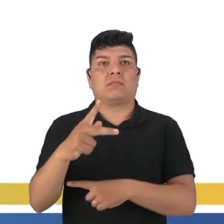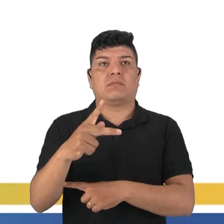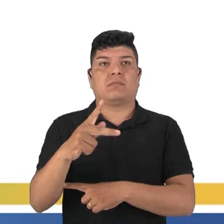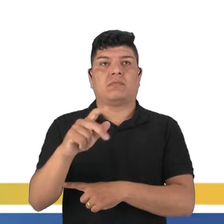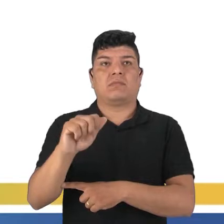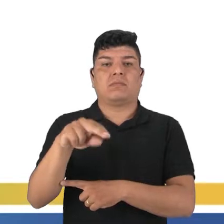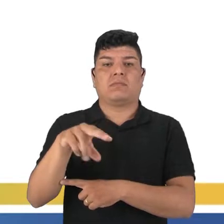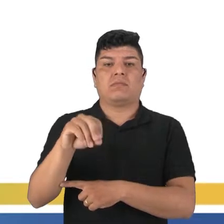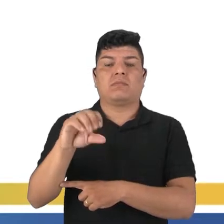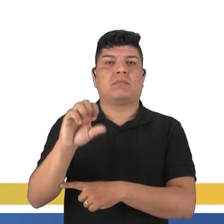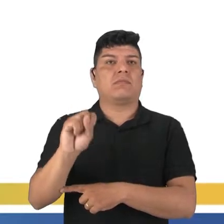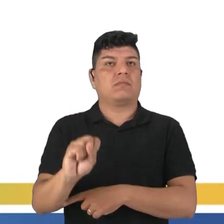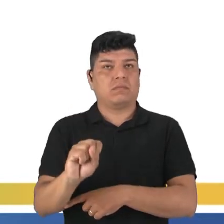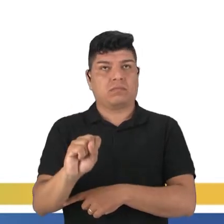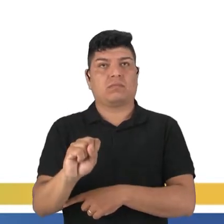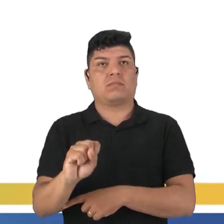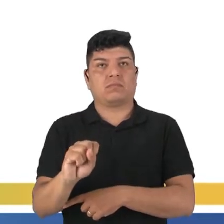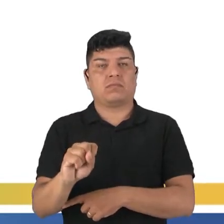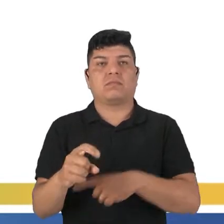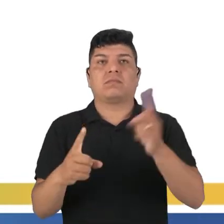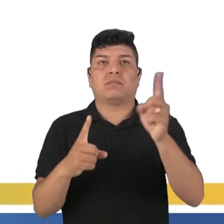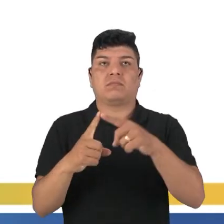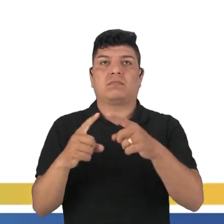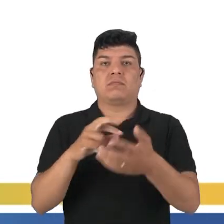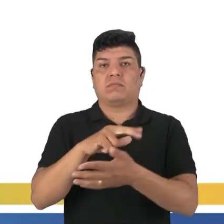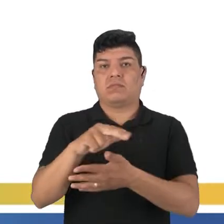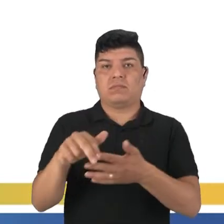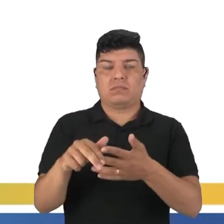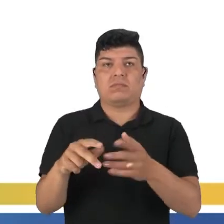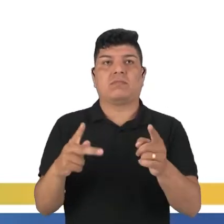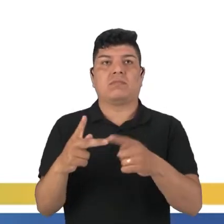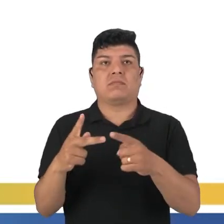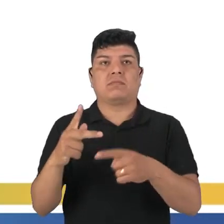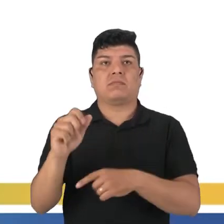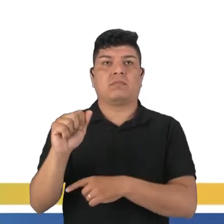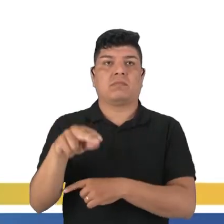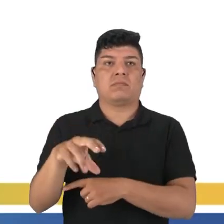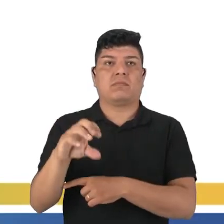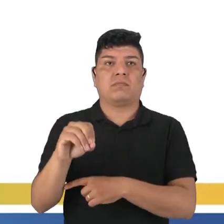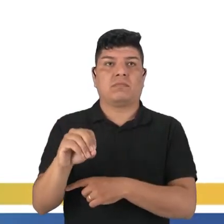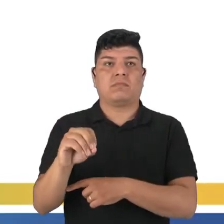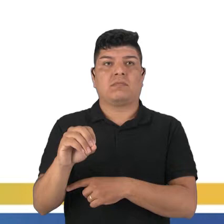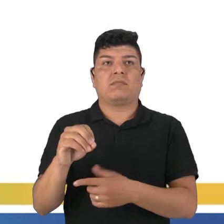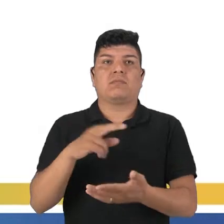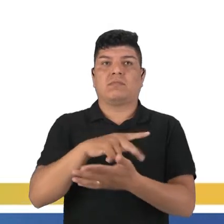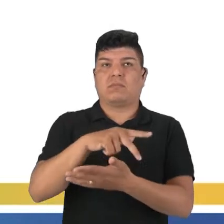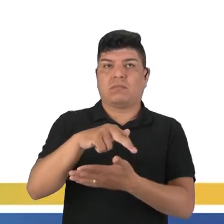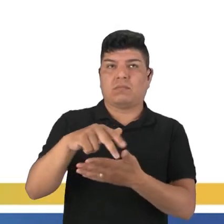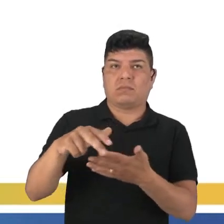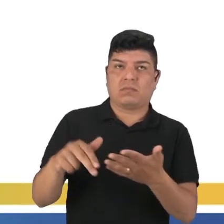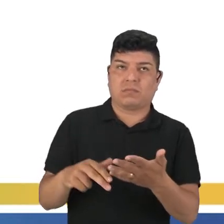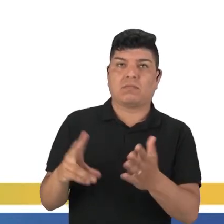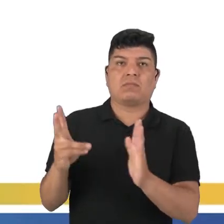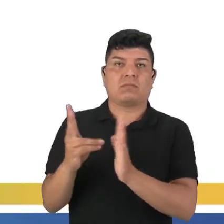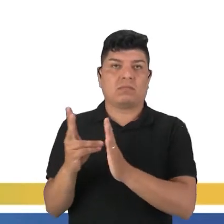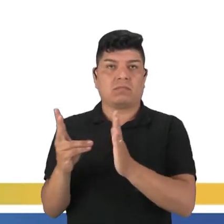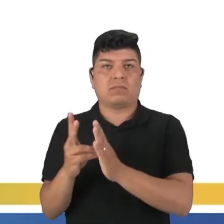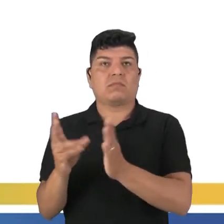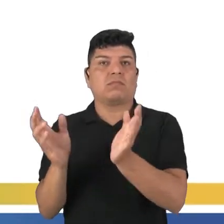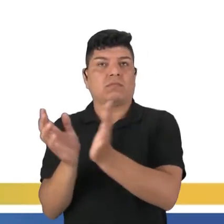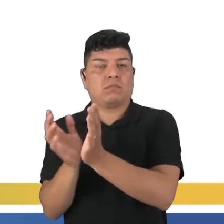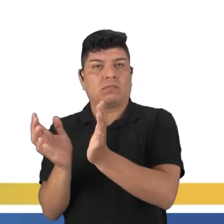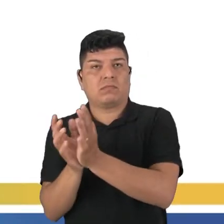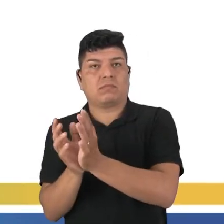as Xanincas, os Campas e os Manchiberi. E os Panos a gente tem Kaxinawás, Yanauás, Geminauas,